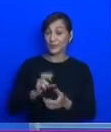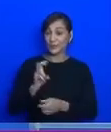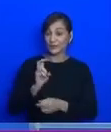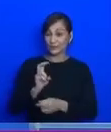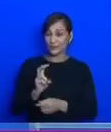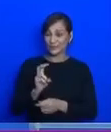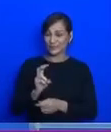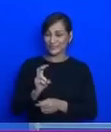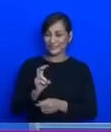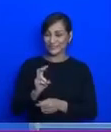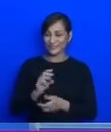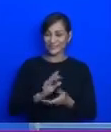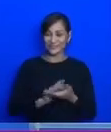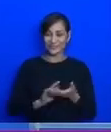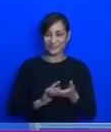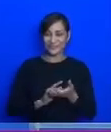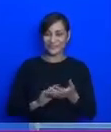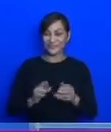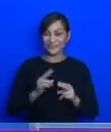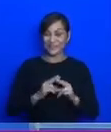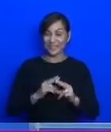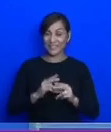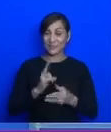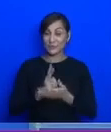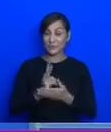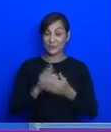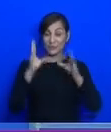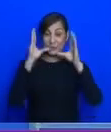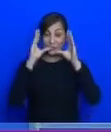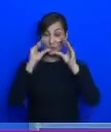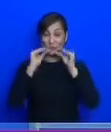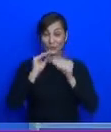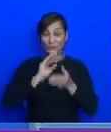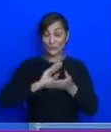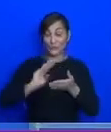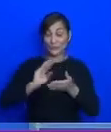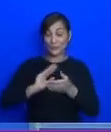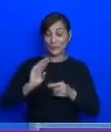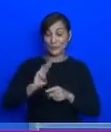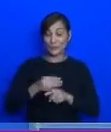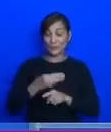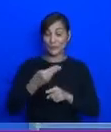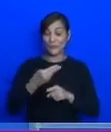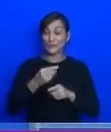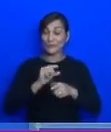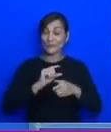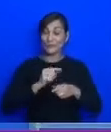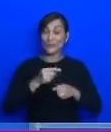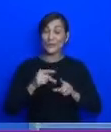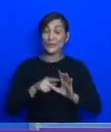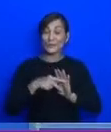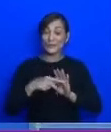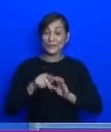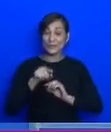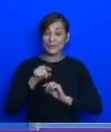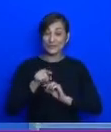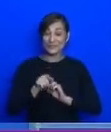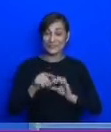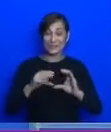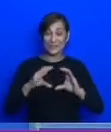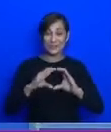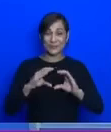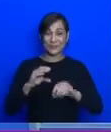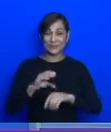5. Loterias Caixa, todas as noites milhões em prêmios para você. Bola cinza, número 18.